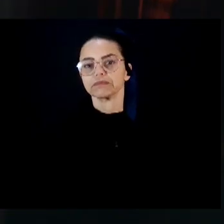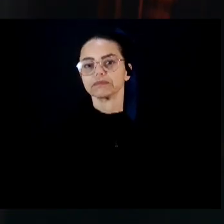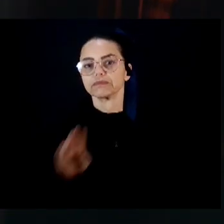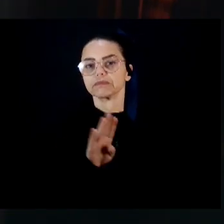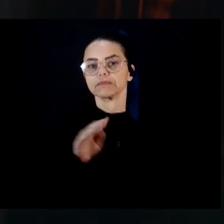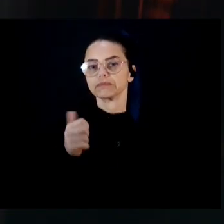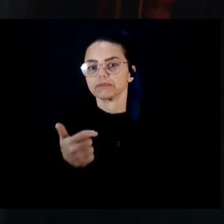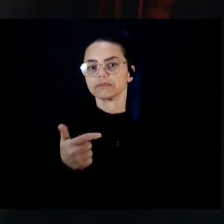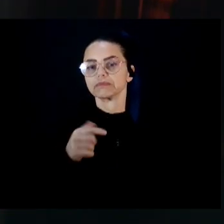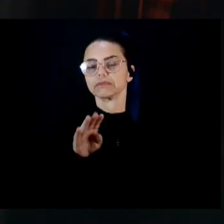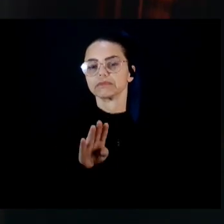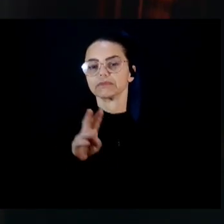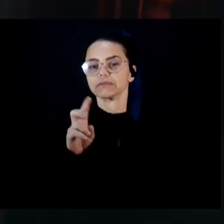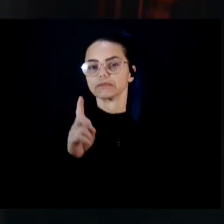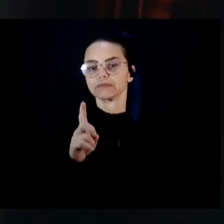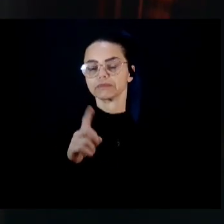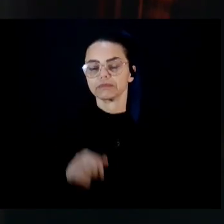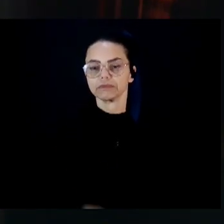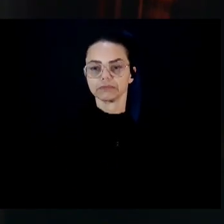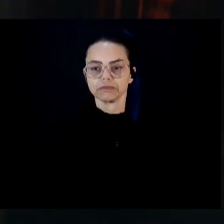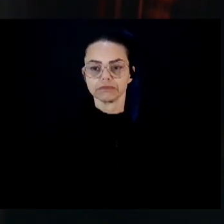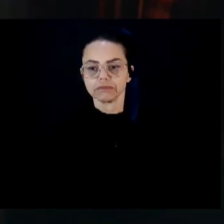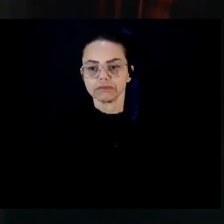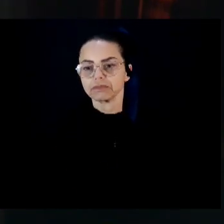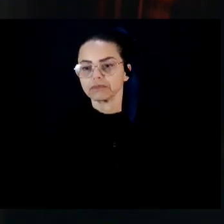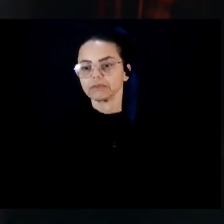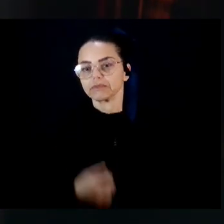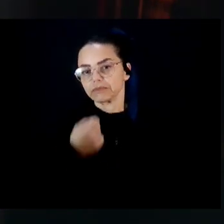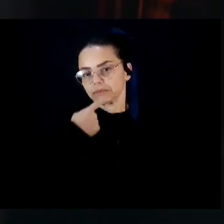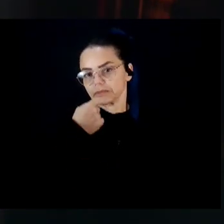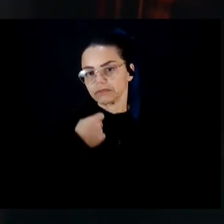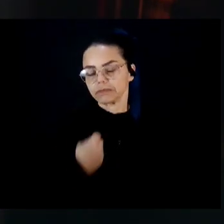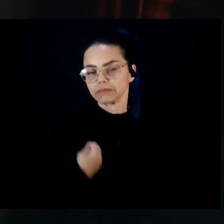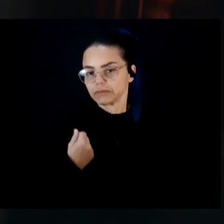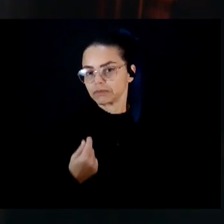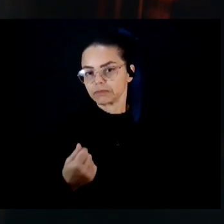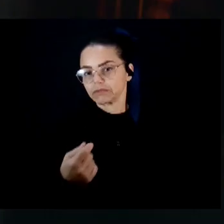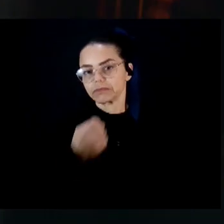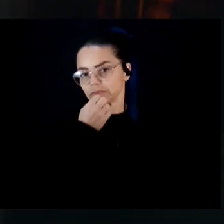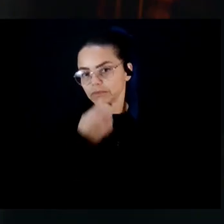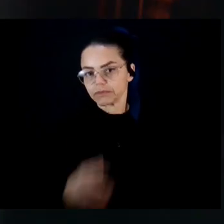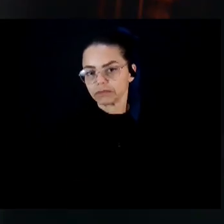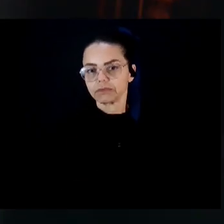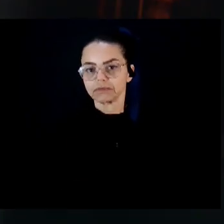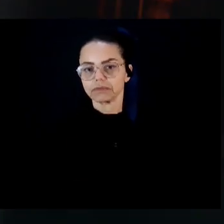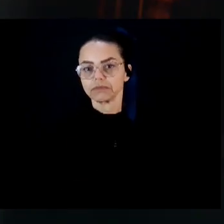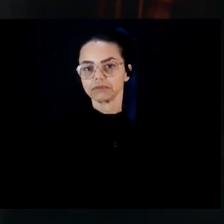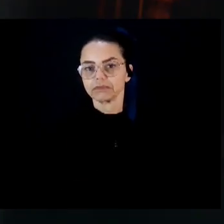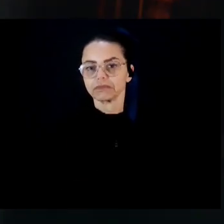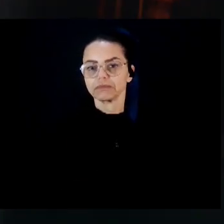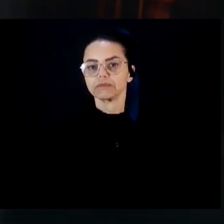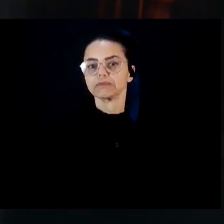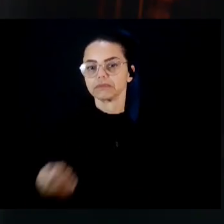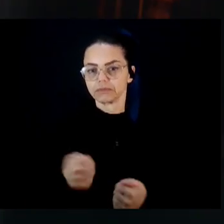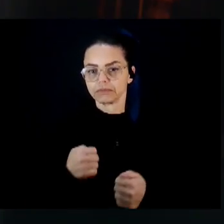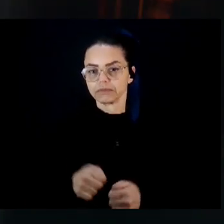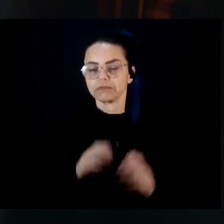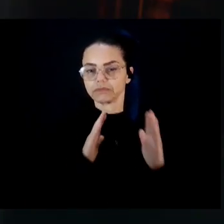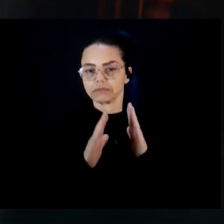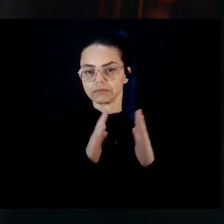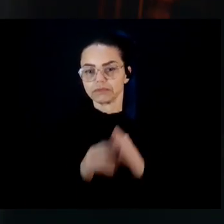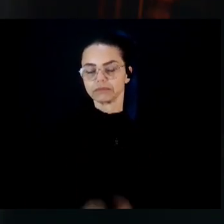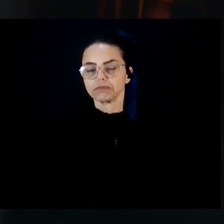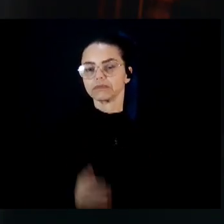D, e eu vou ter que tomar isso aí pro resto da vida, porque me faz bem. Então, tem um desmame, tem um tempo determinado. Claro que